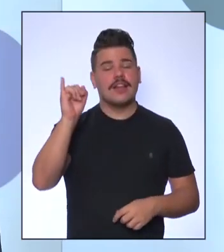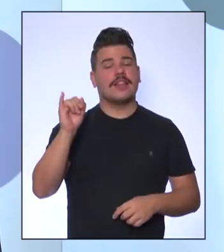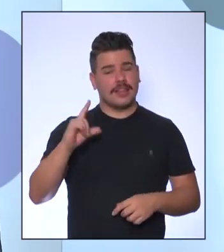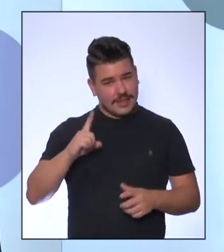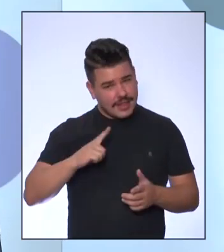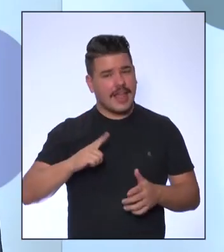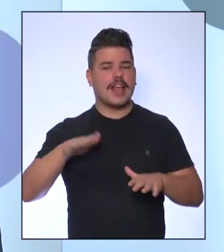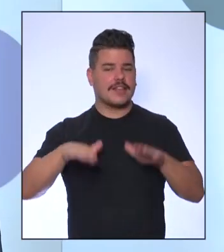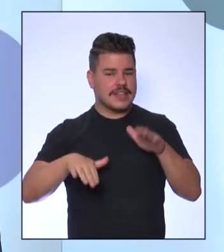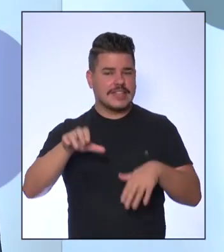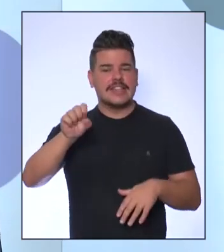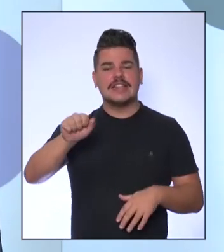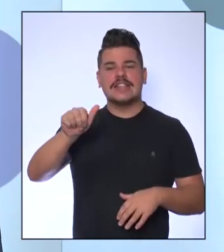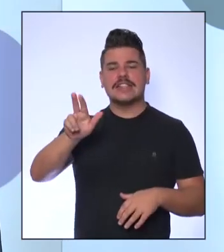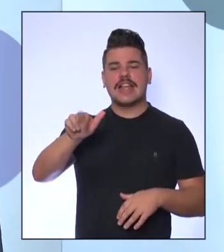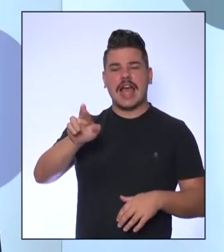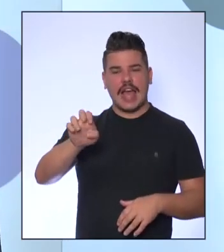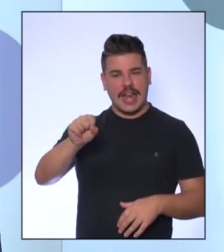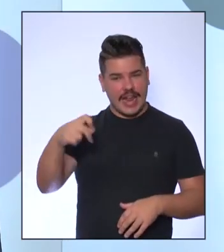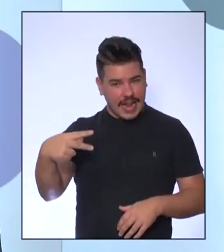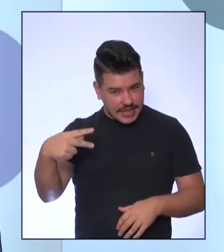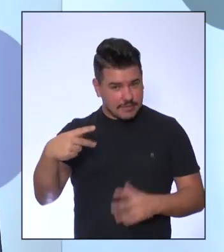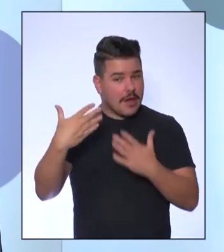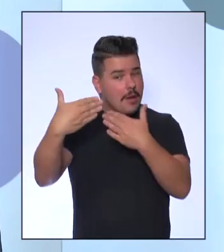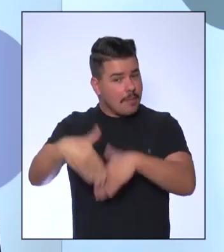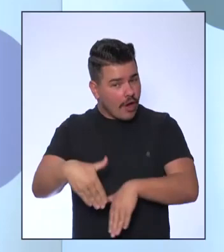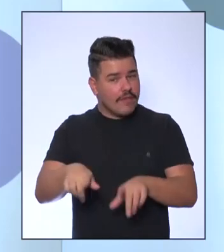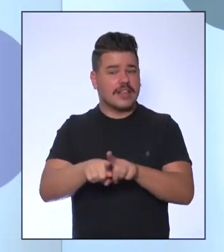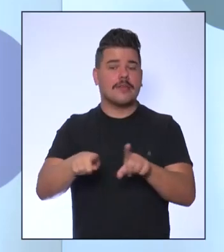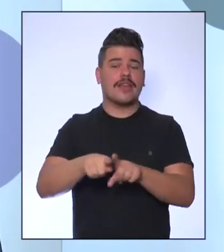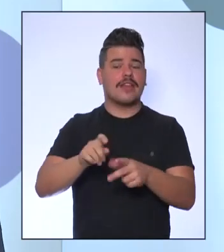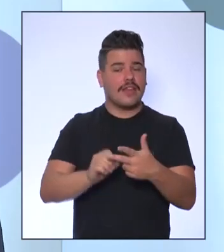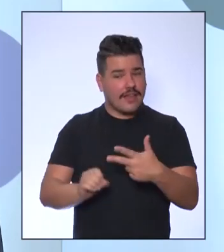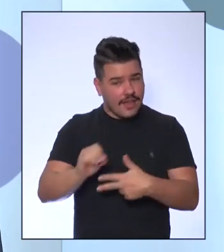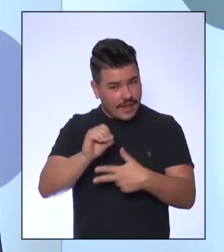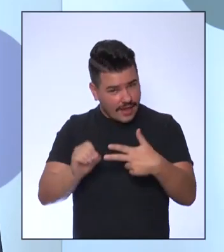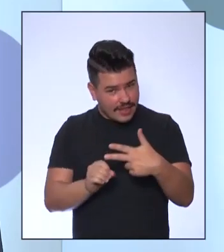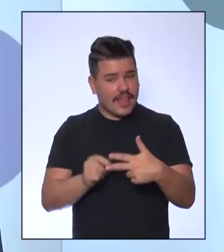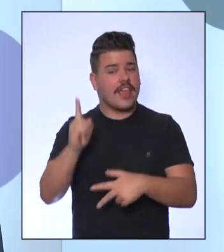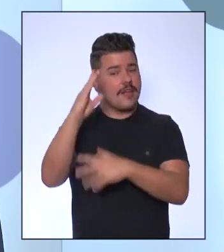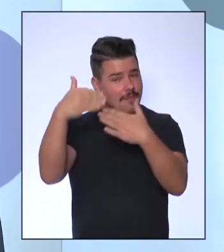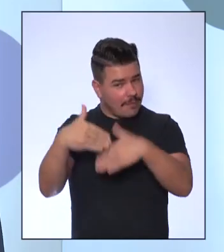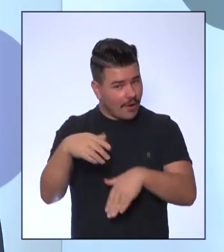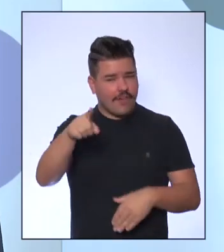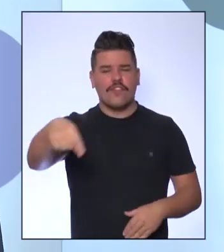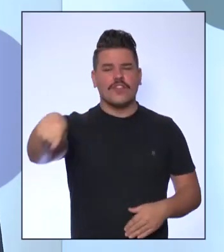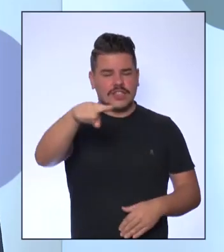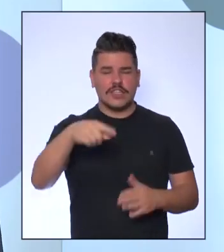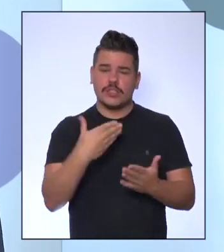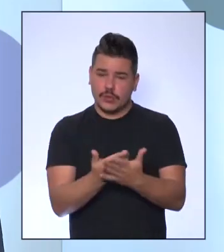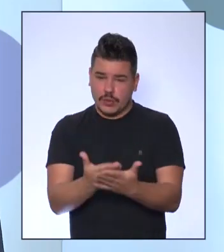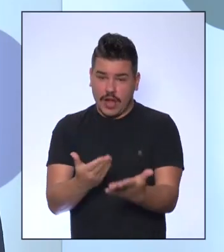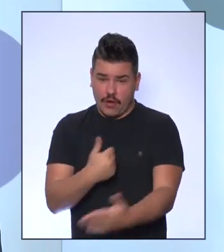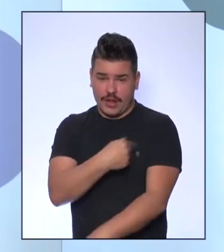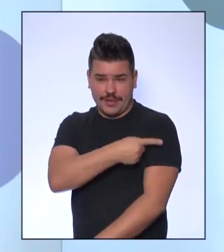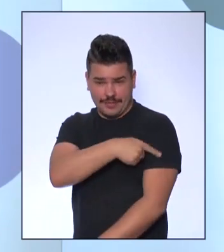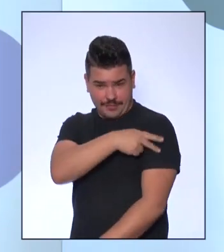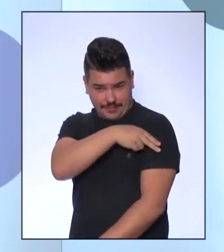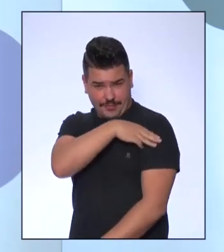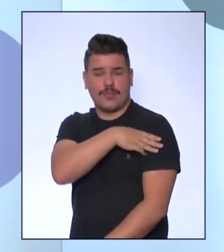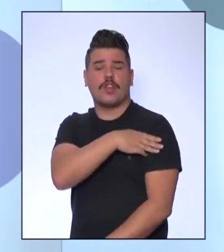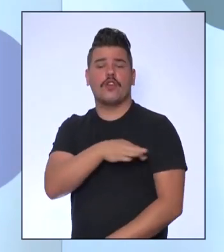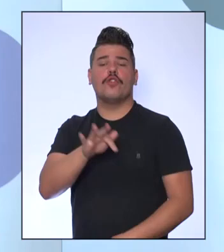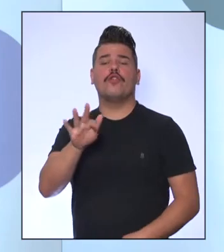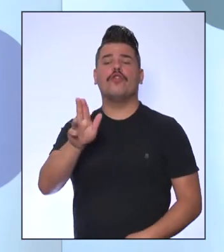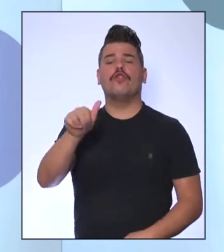no Saresp, é tema que cai também no Enem, embora vocês sejam estudantes do fundamental, mas